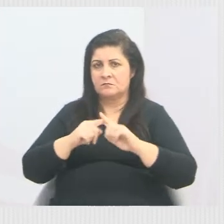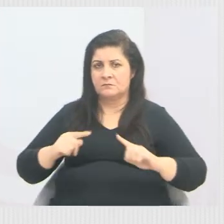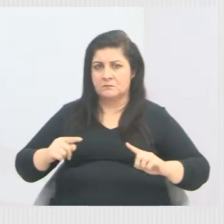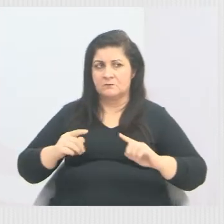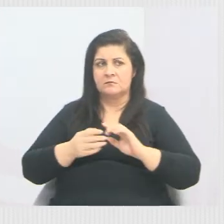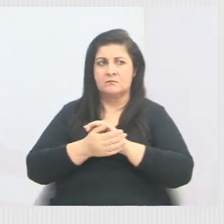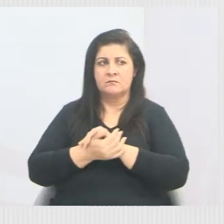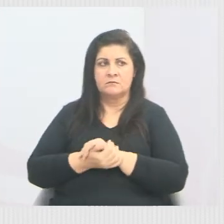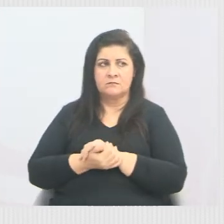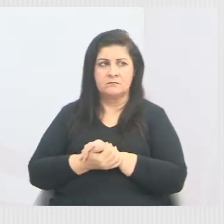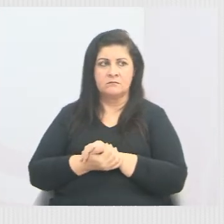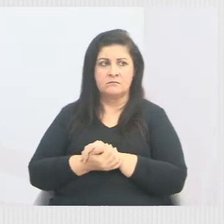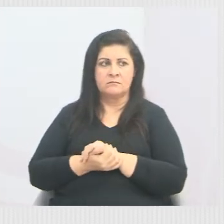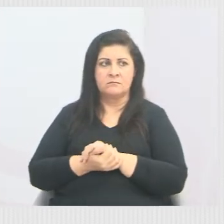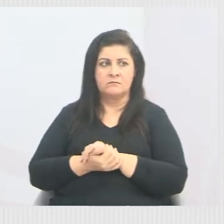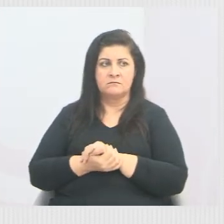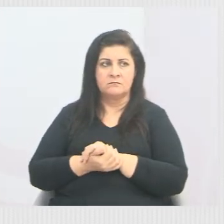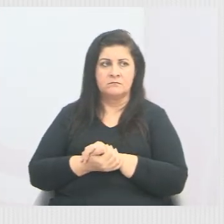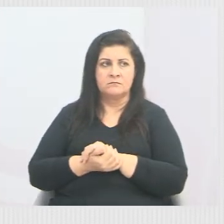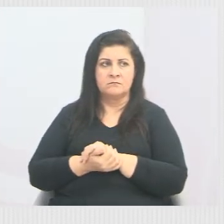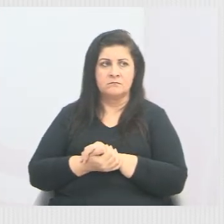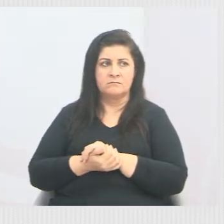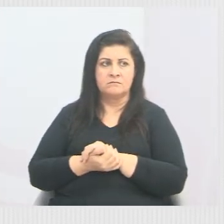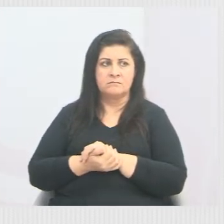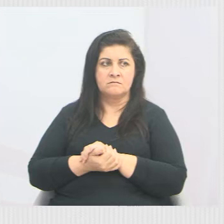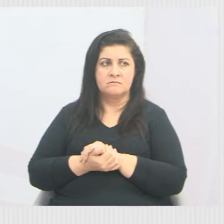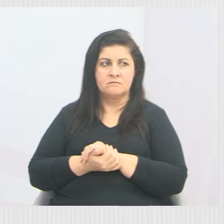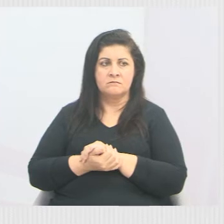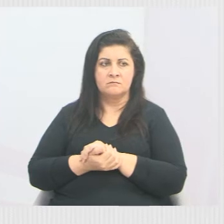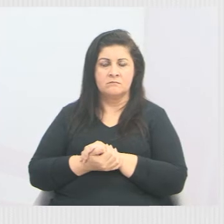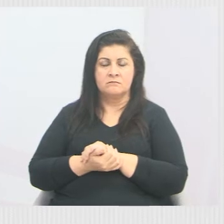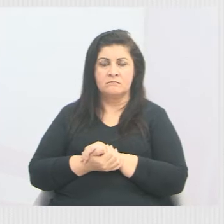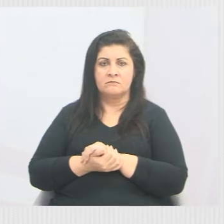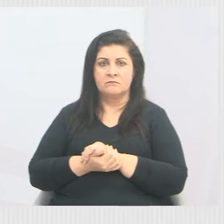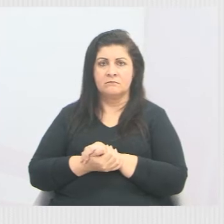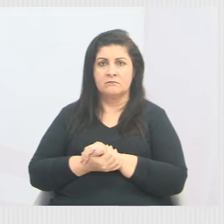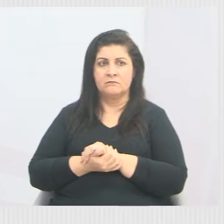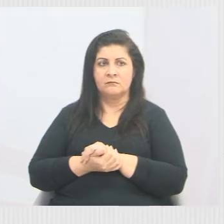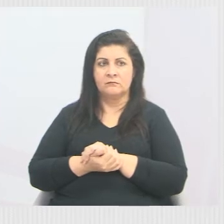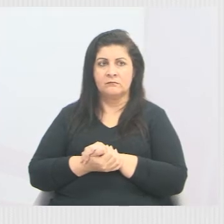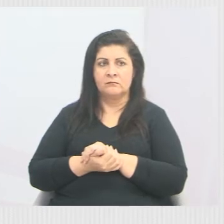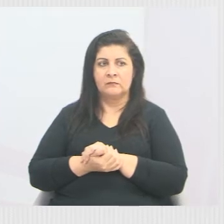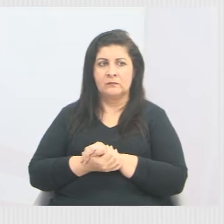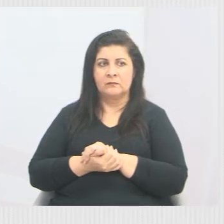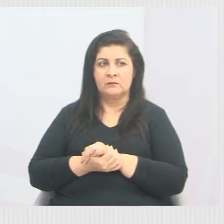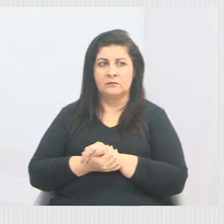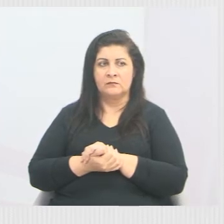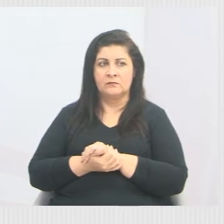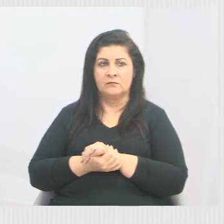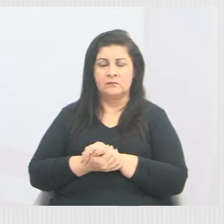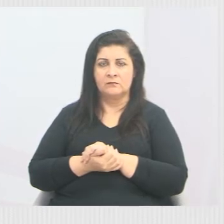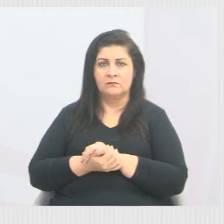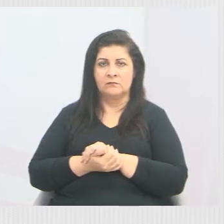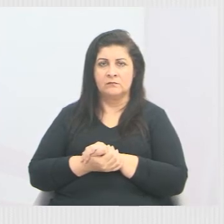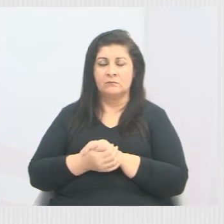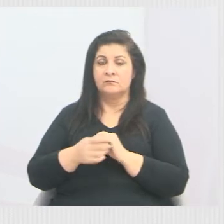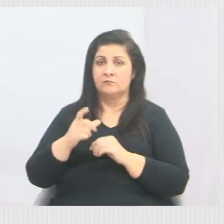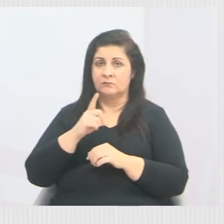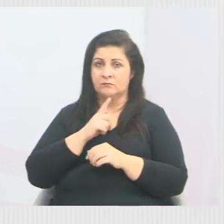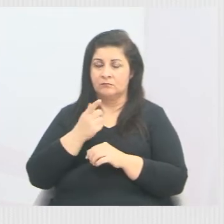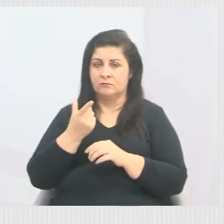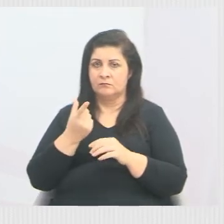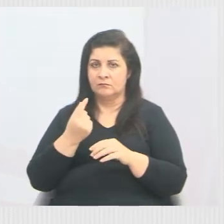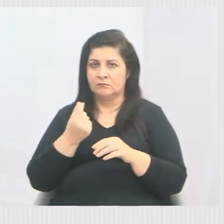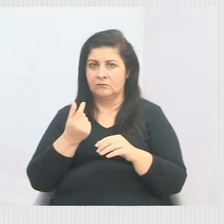cancelamento daquele processamento para que não fosse pago. Saldo. Então, temos um saldo